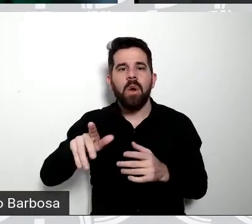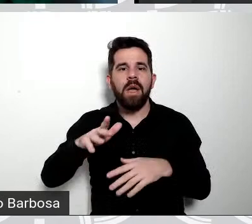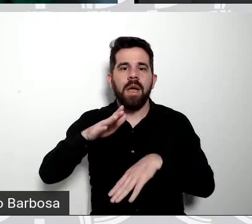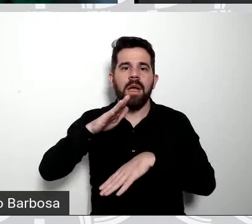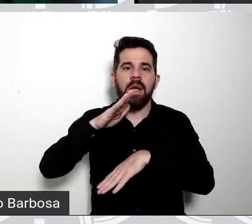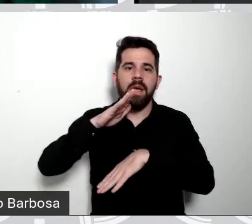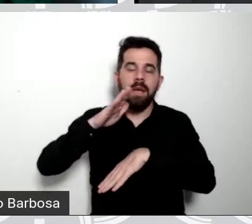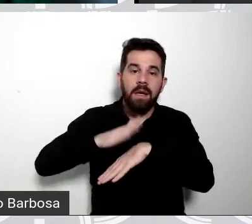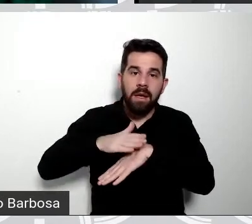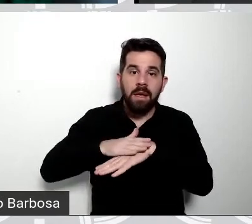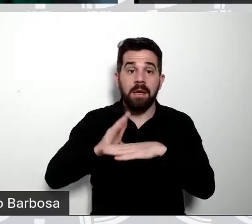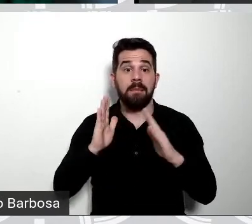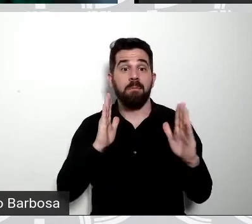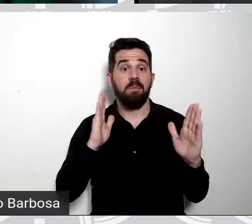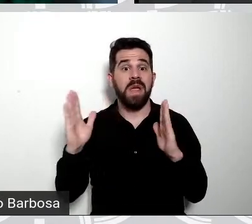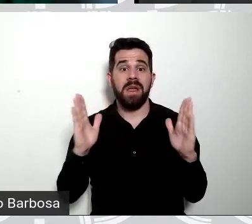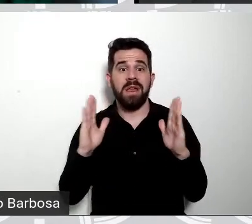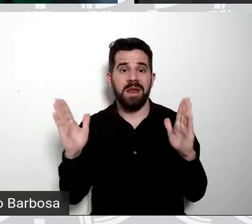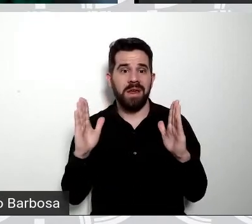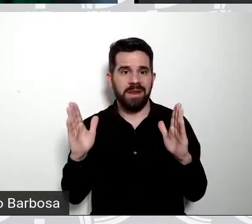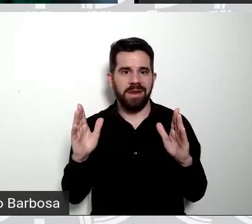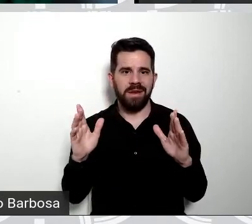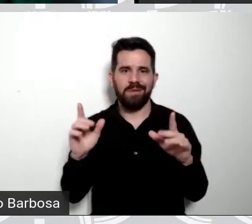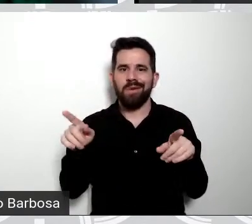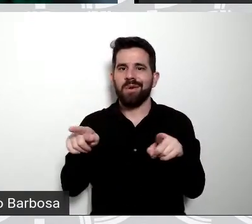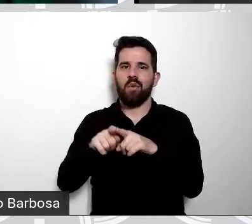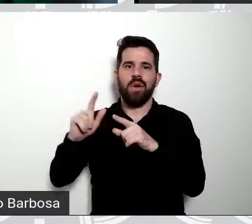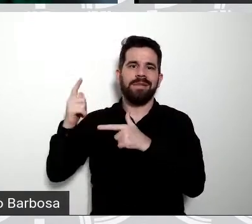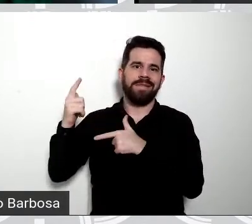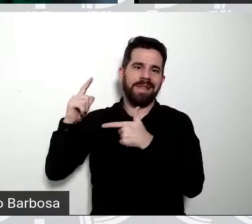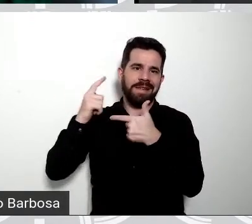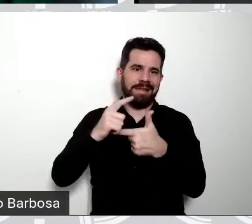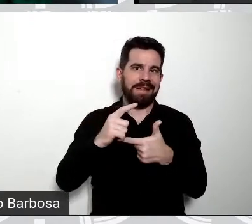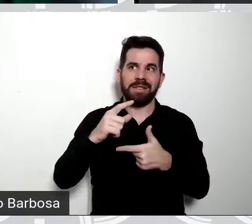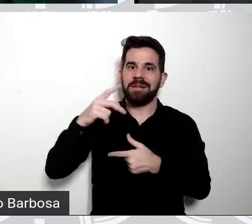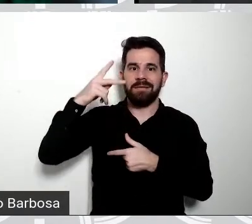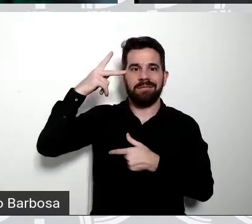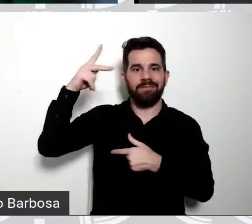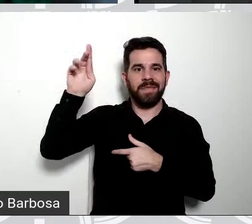que copiava a periodização da literatura europeia.